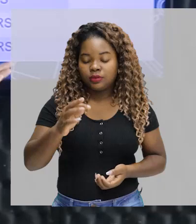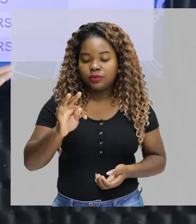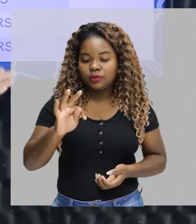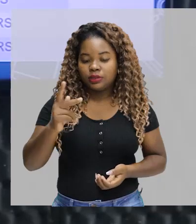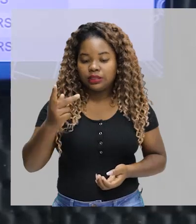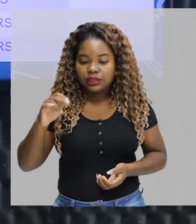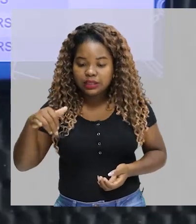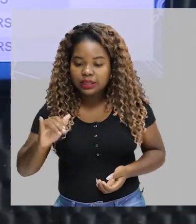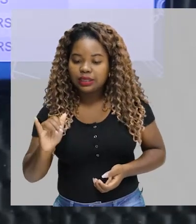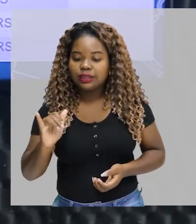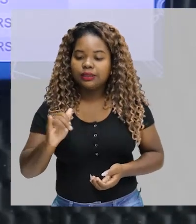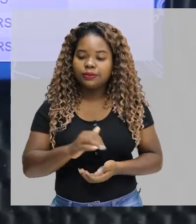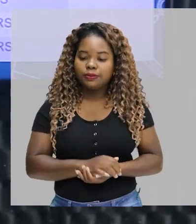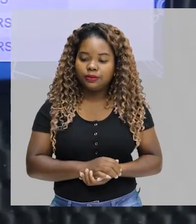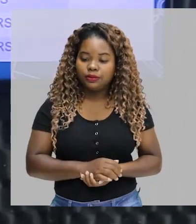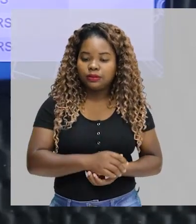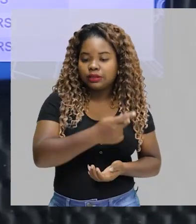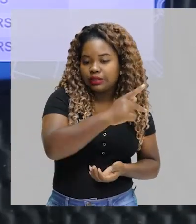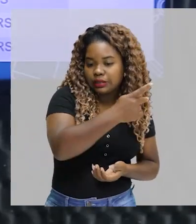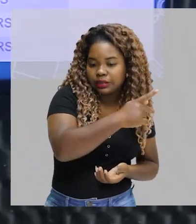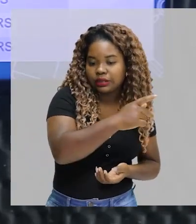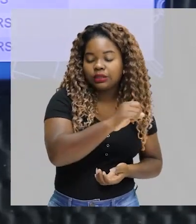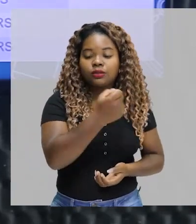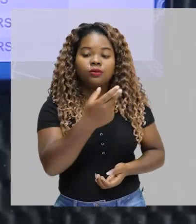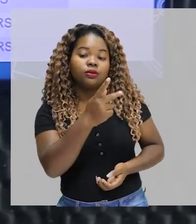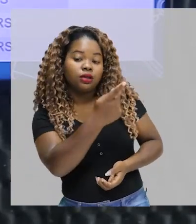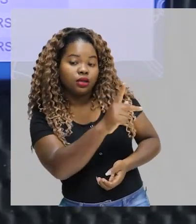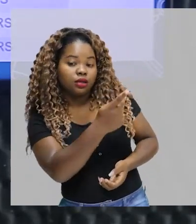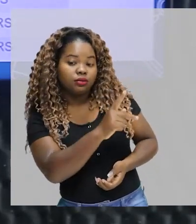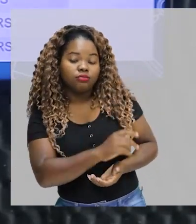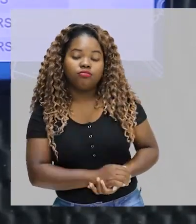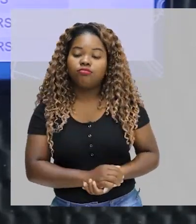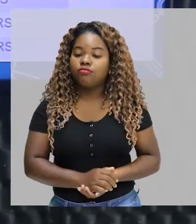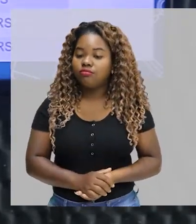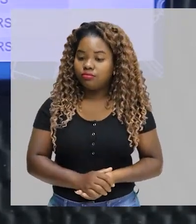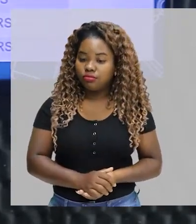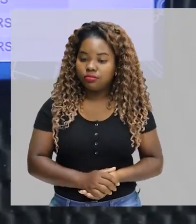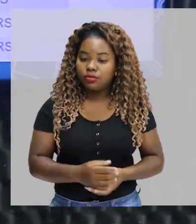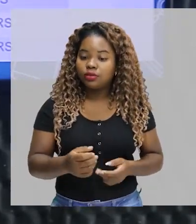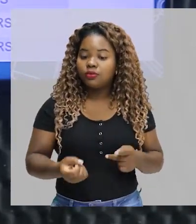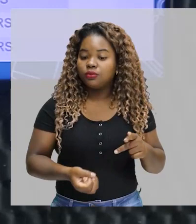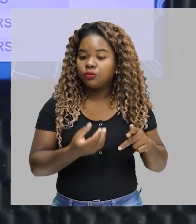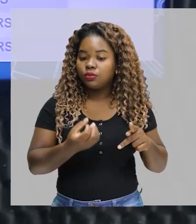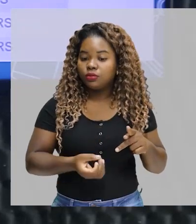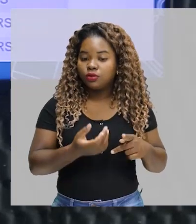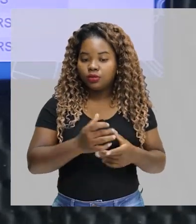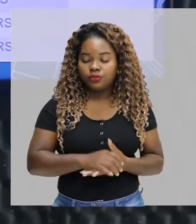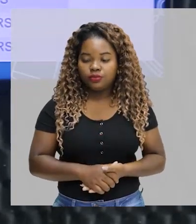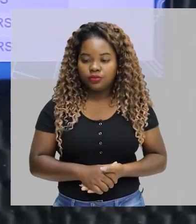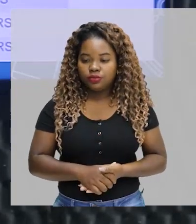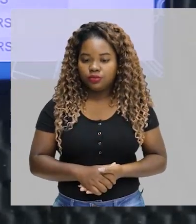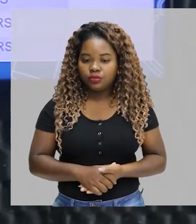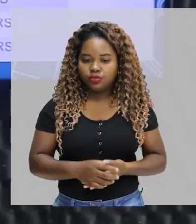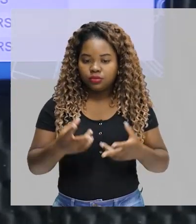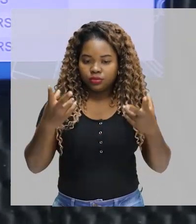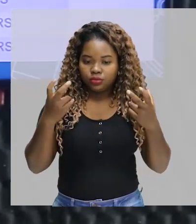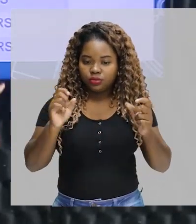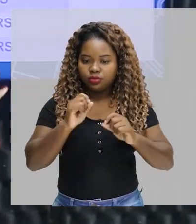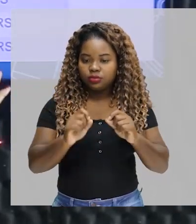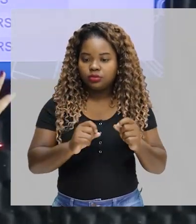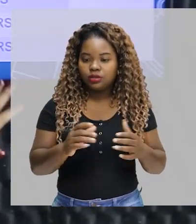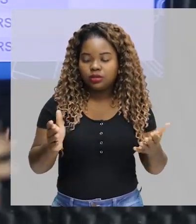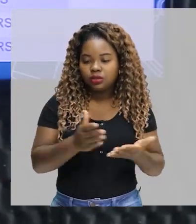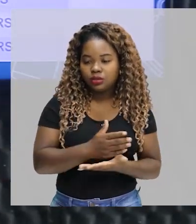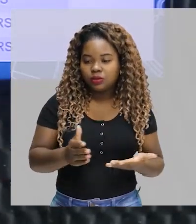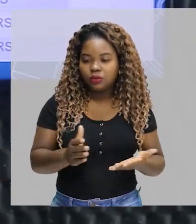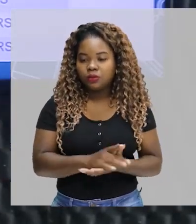ou theirs, deles ou delas, fazendo referência àquilo que pertence a eles ou elas. Então, observe que na maioria dos